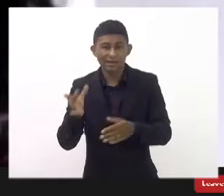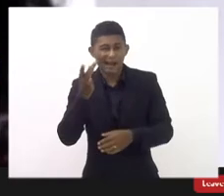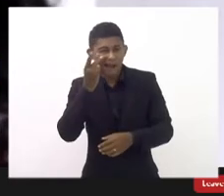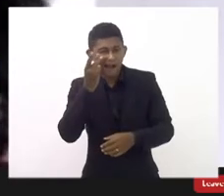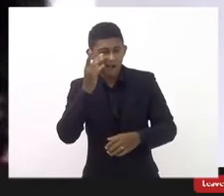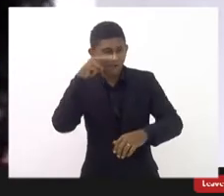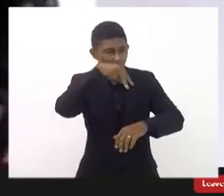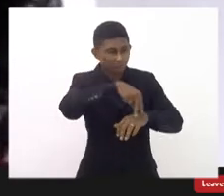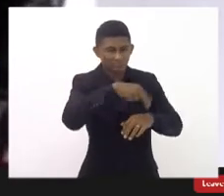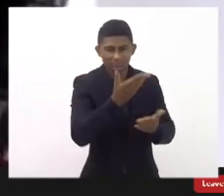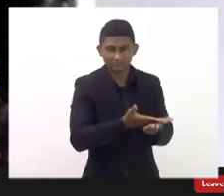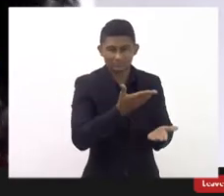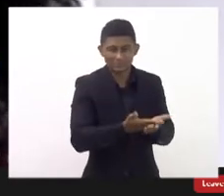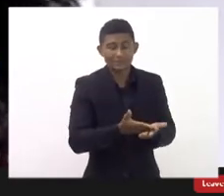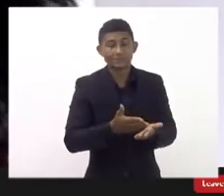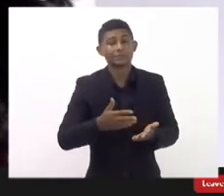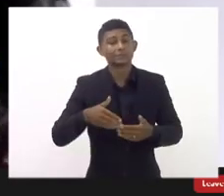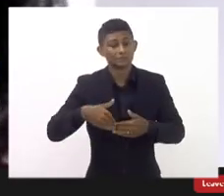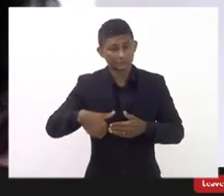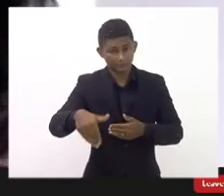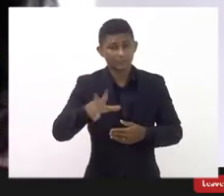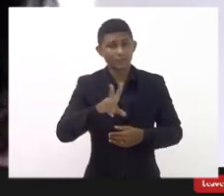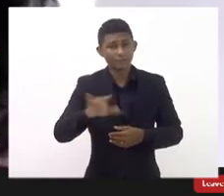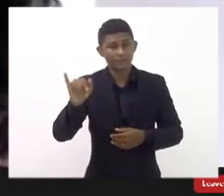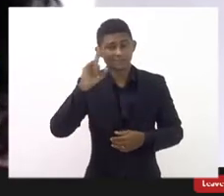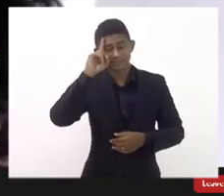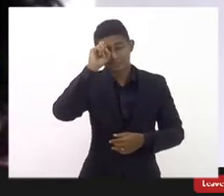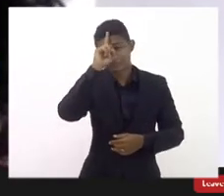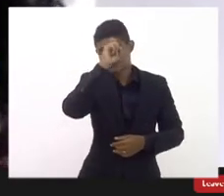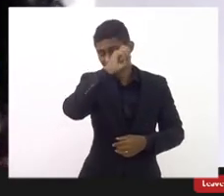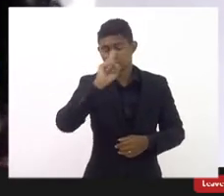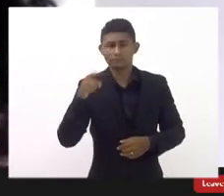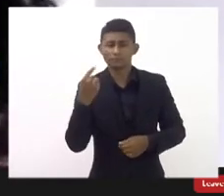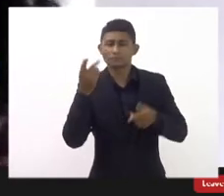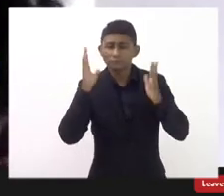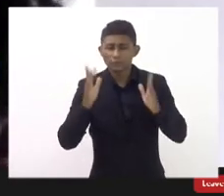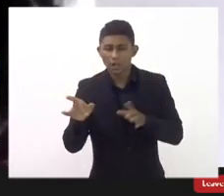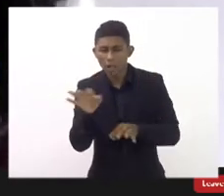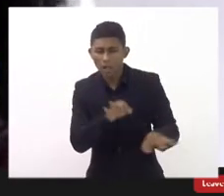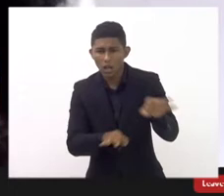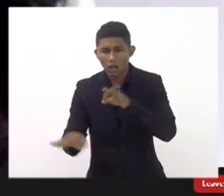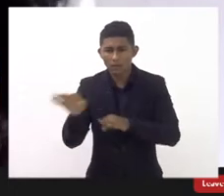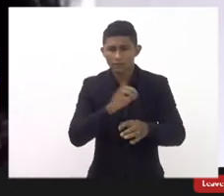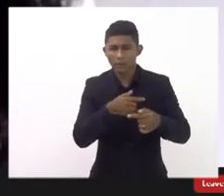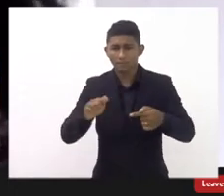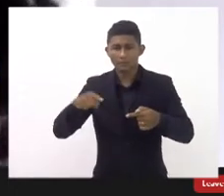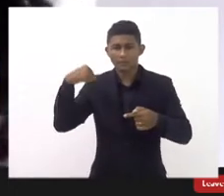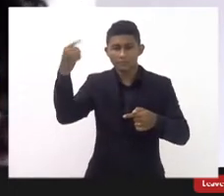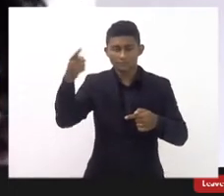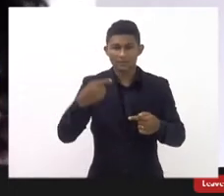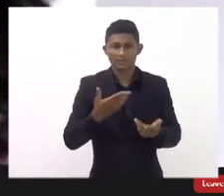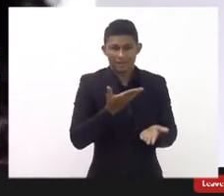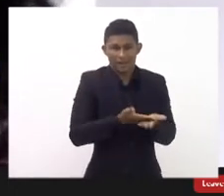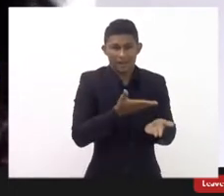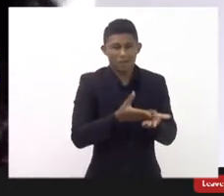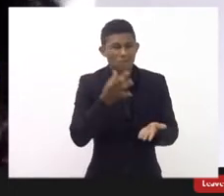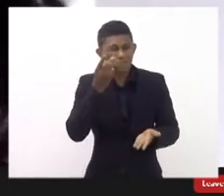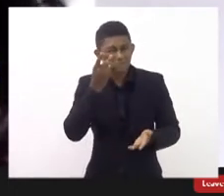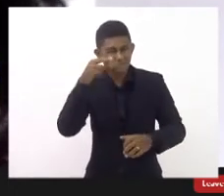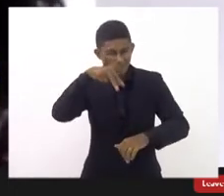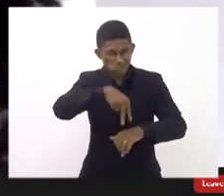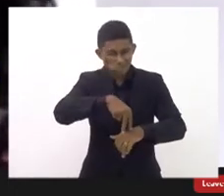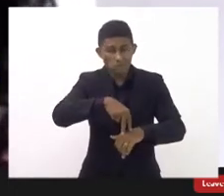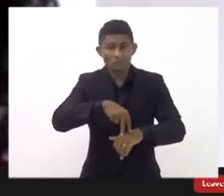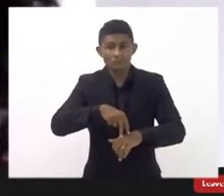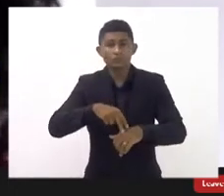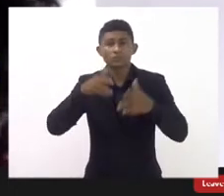já iniciando os trabalhos, né, para começar o retorno das atividades presenciais na próxima semana, a gente já tem recebido